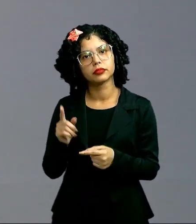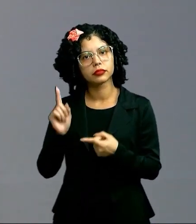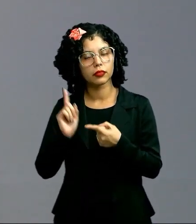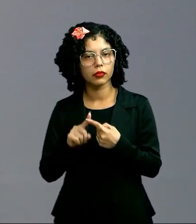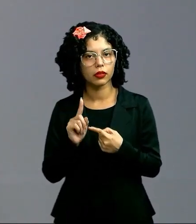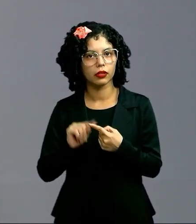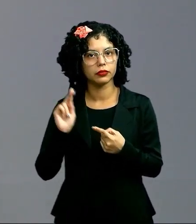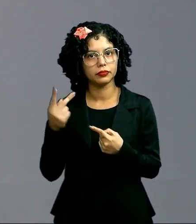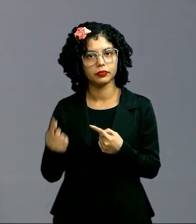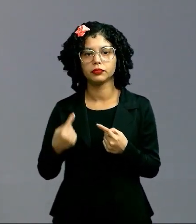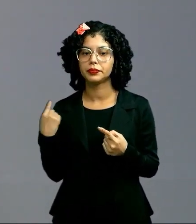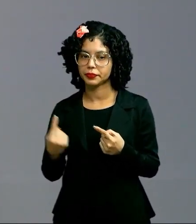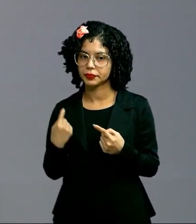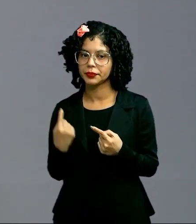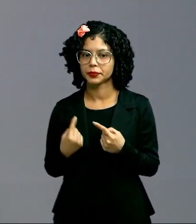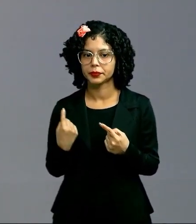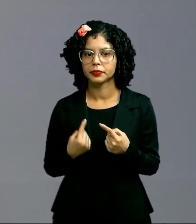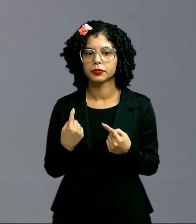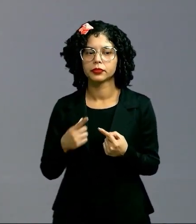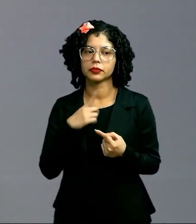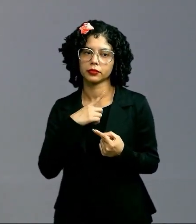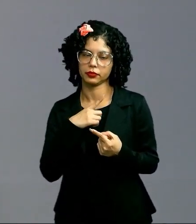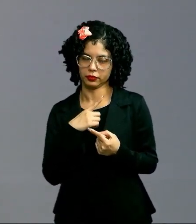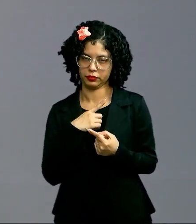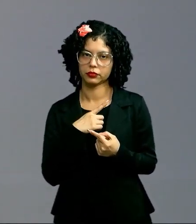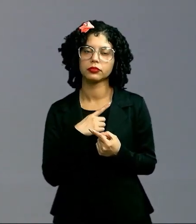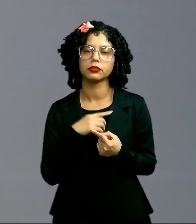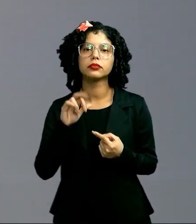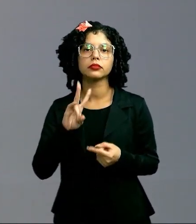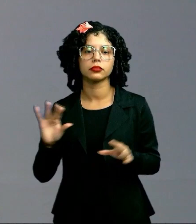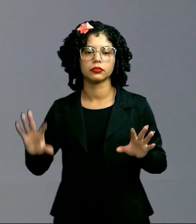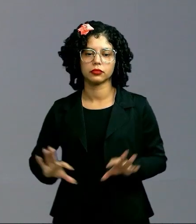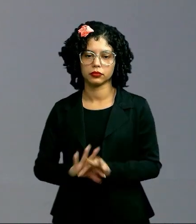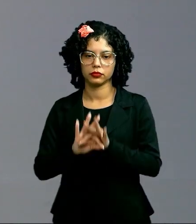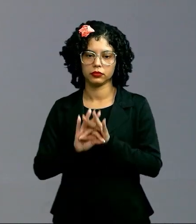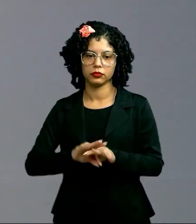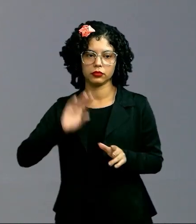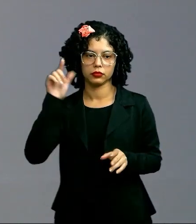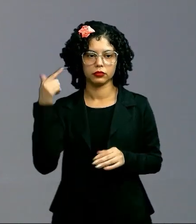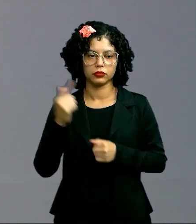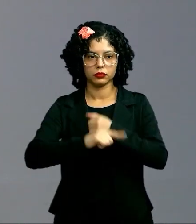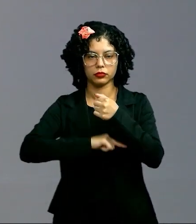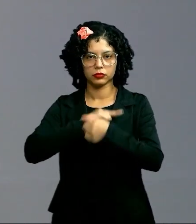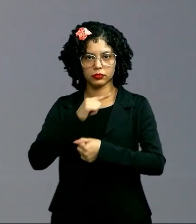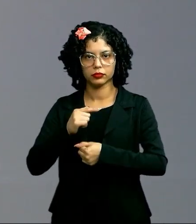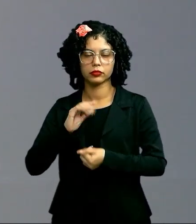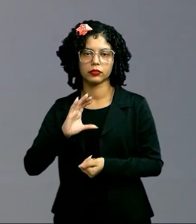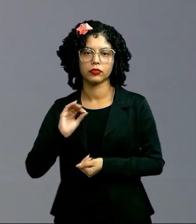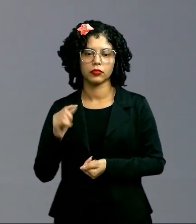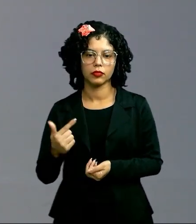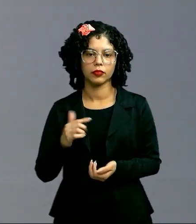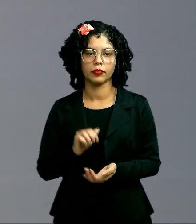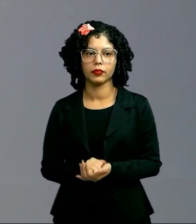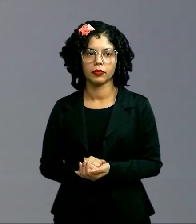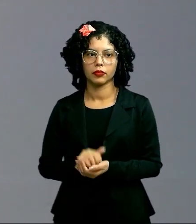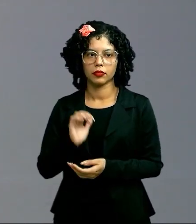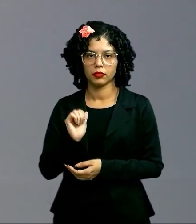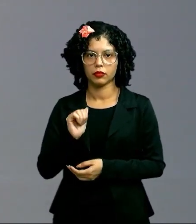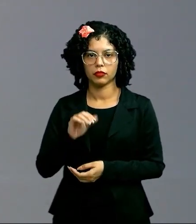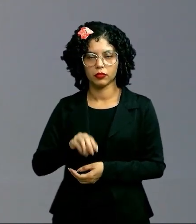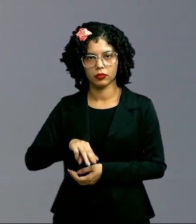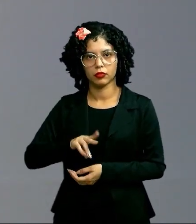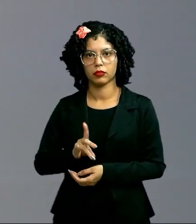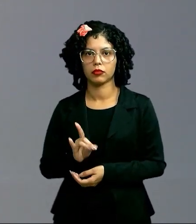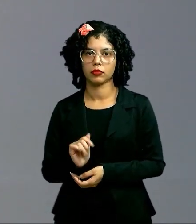o nitrogênio sozinho, né? Então esse nitrogênio ele vai ser ligado ali a outros átomos de carbono somente, e na amida